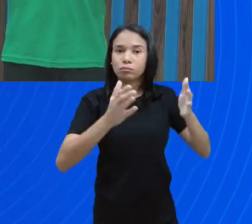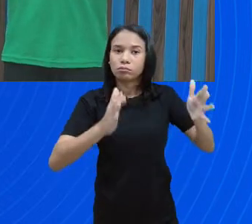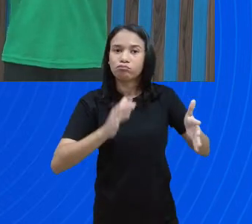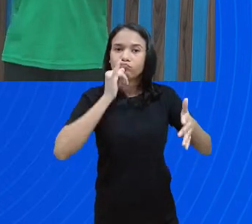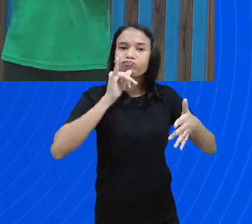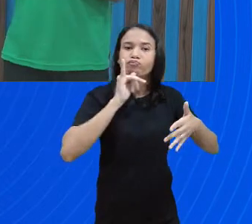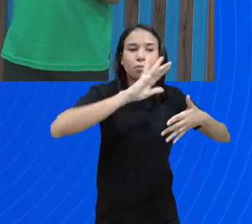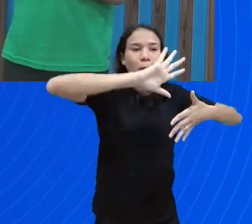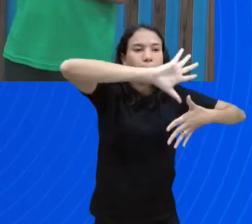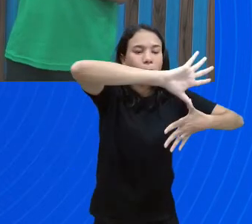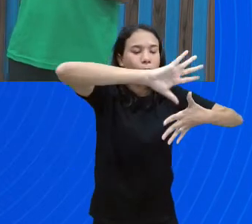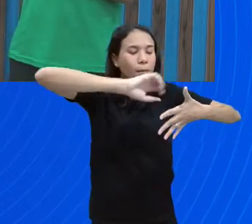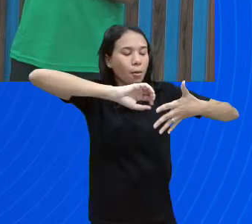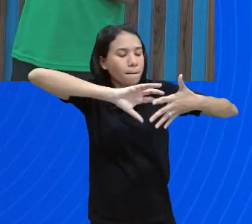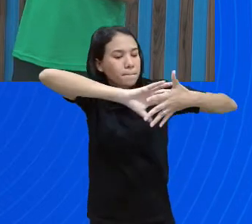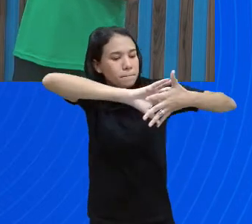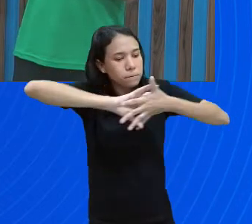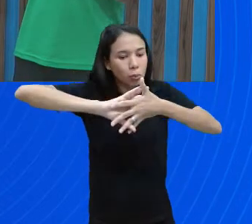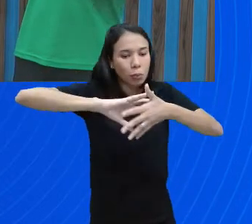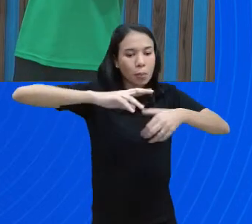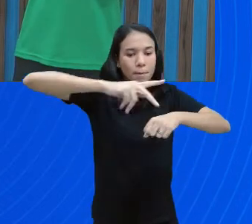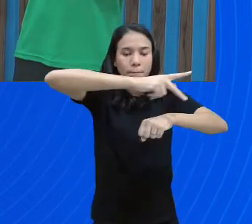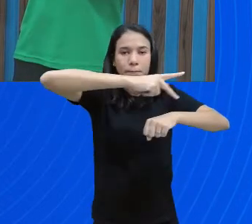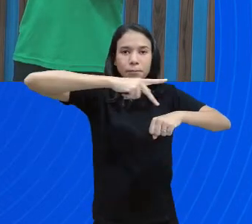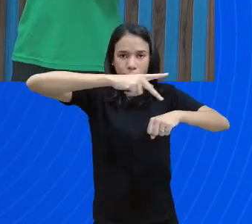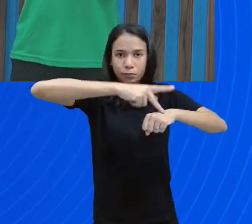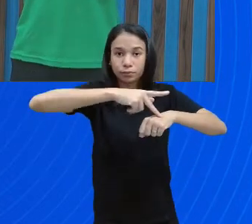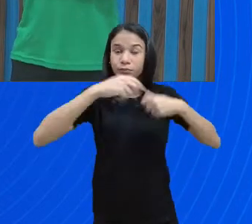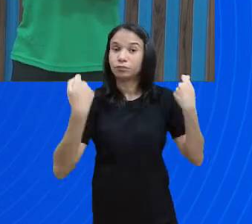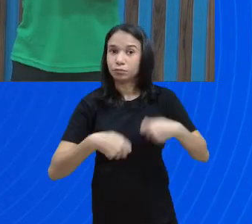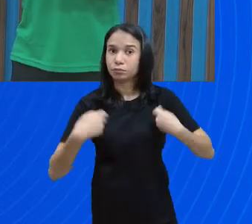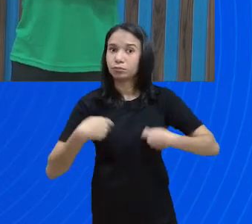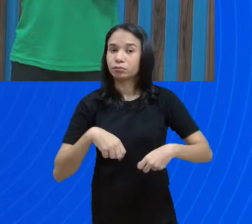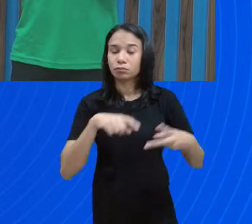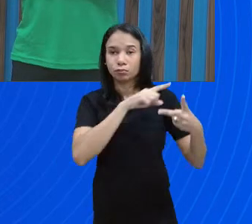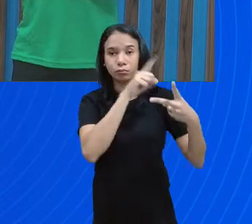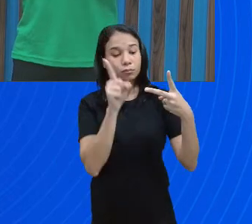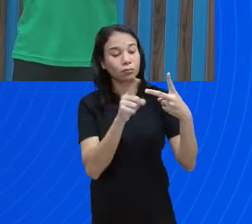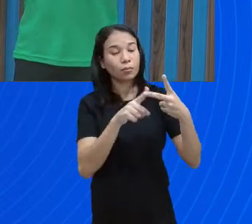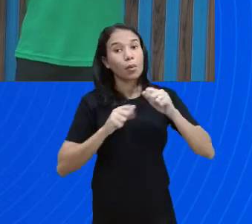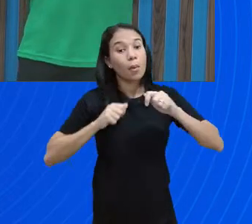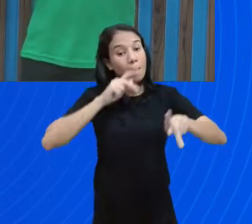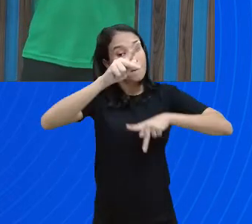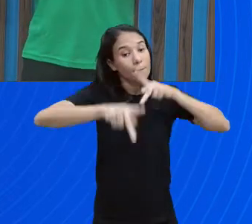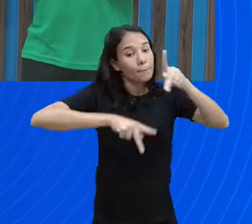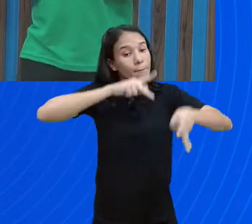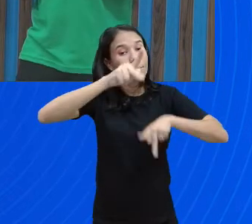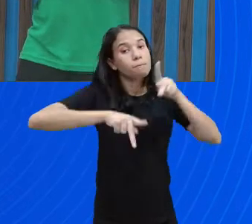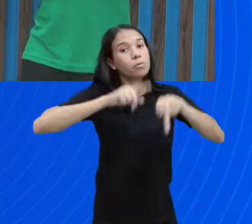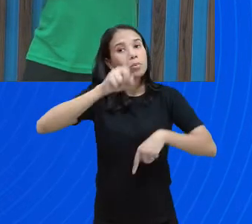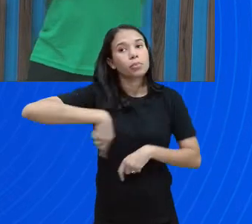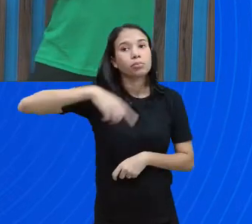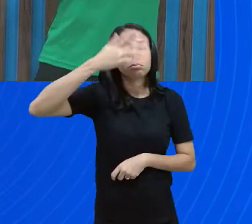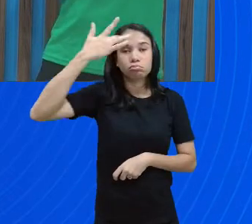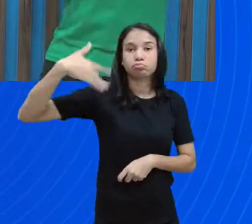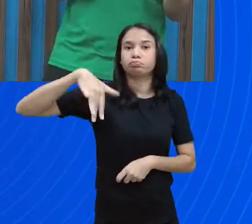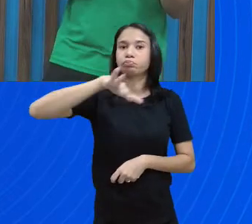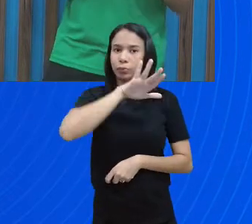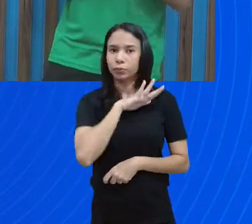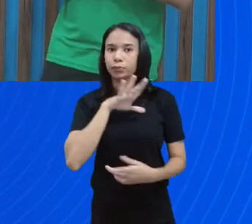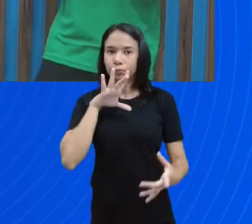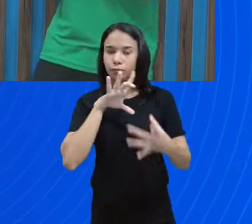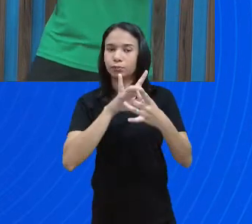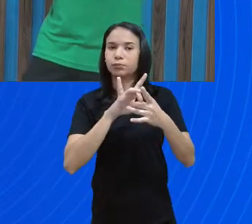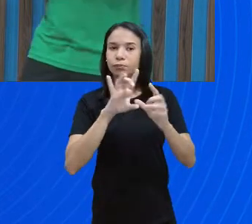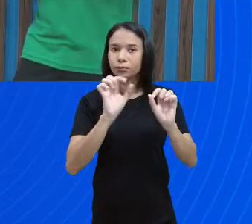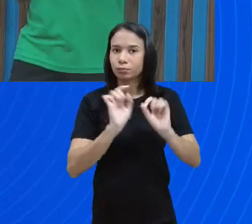continente, a nível de país mesmo. Tá? Ele tem que ter um povo. Né? O povo é o conceito que está relacionado à população.